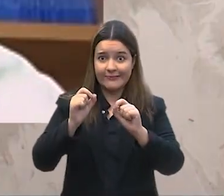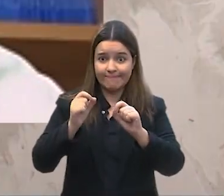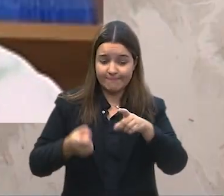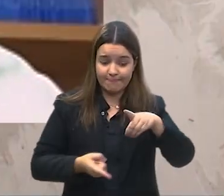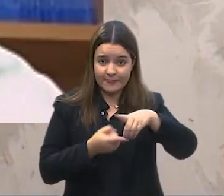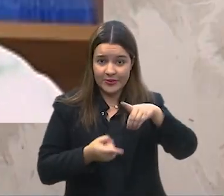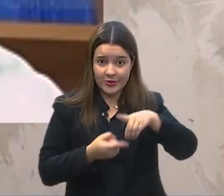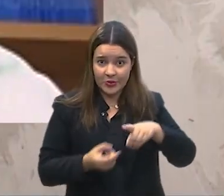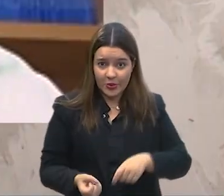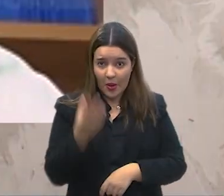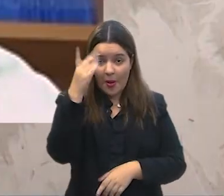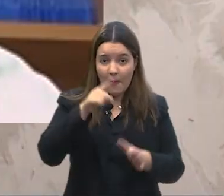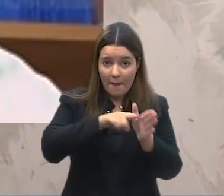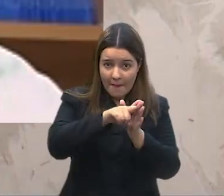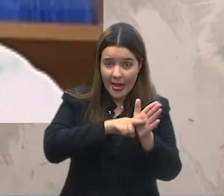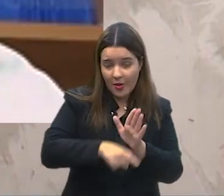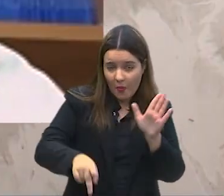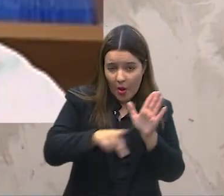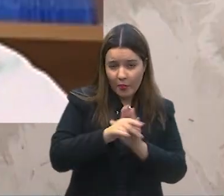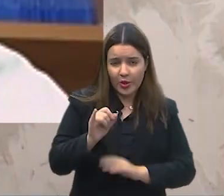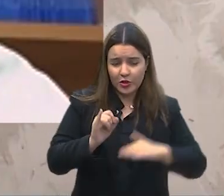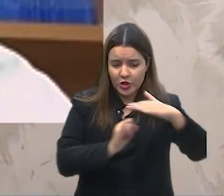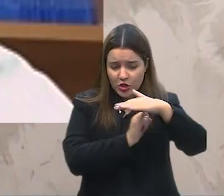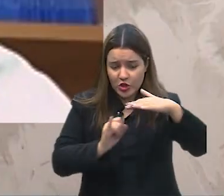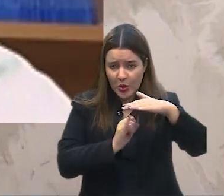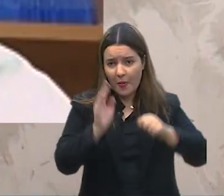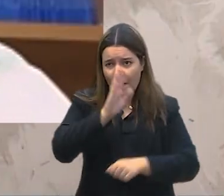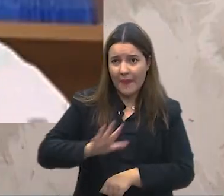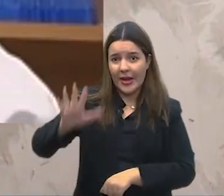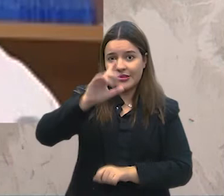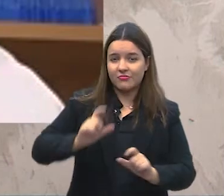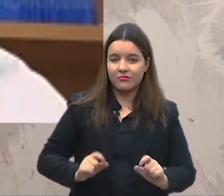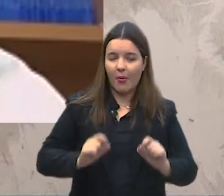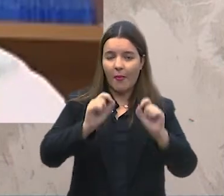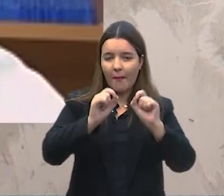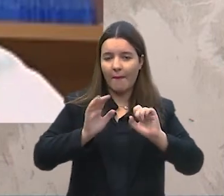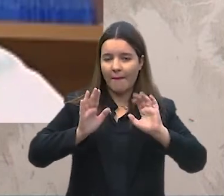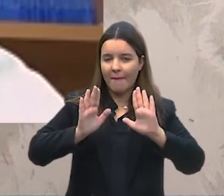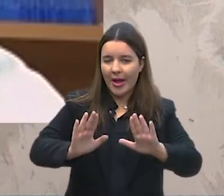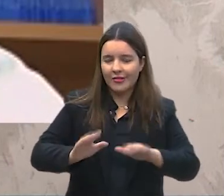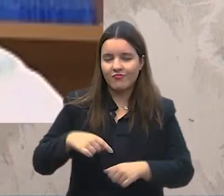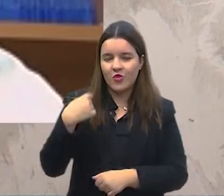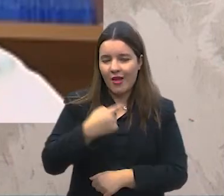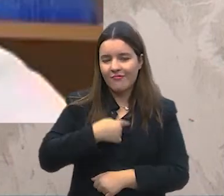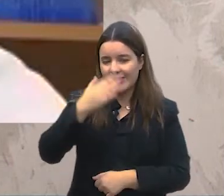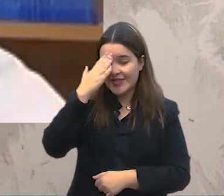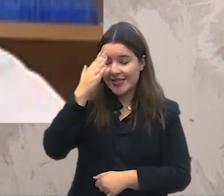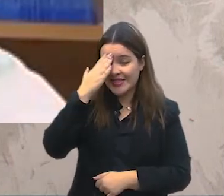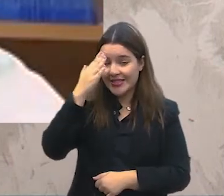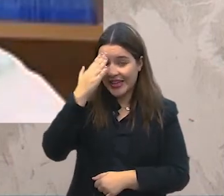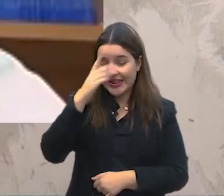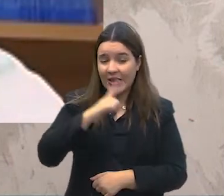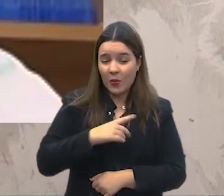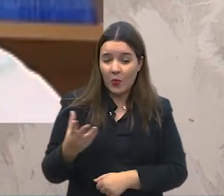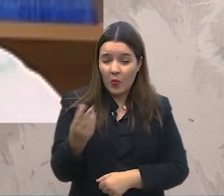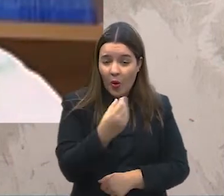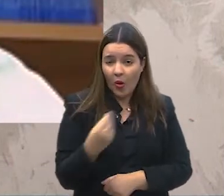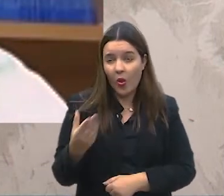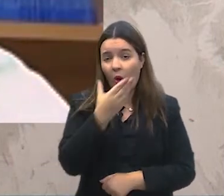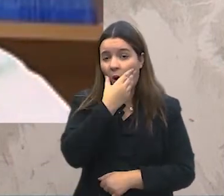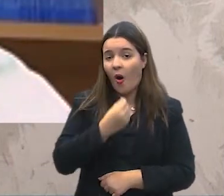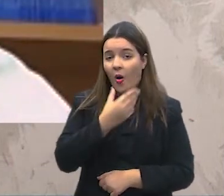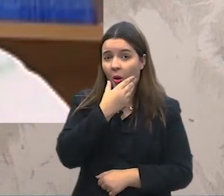do Instituto Nacional de Câncer. A gente vai ter certamente uma grande quantidade de pacientes